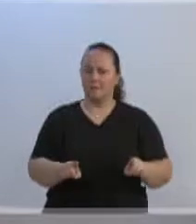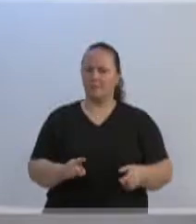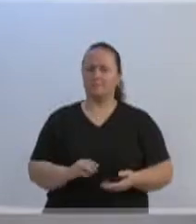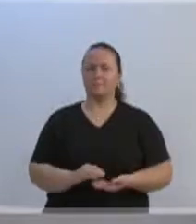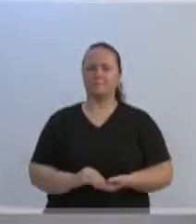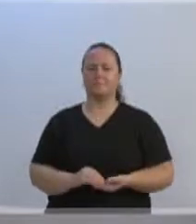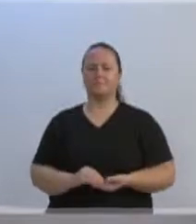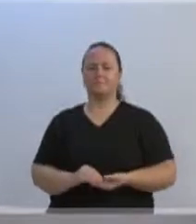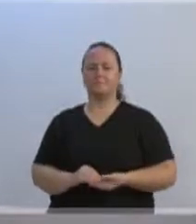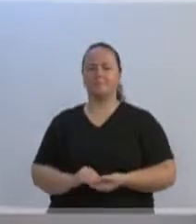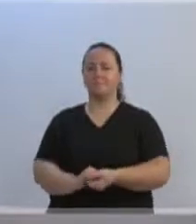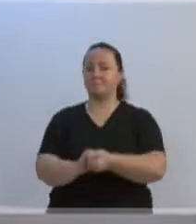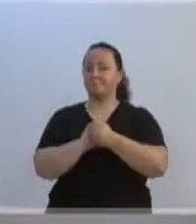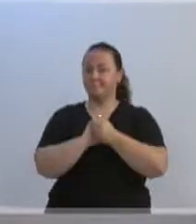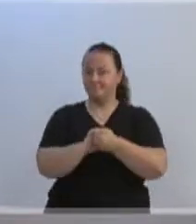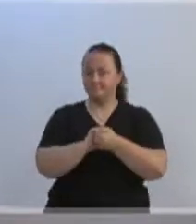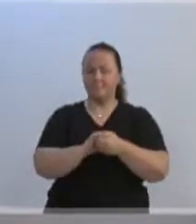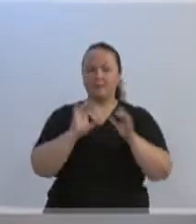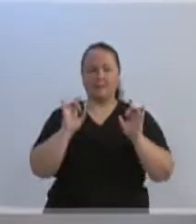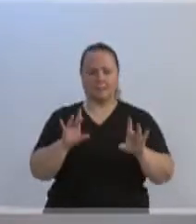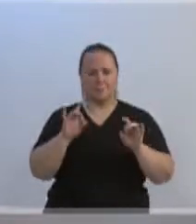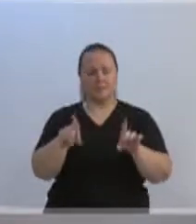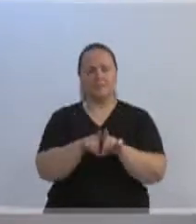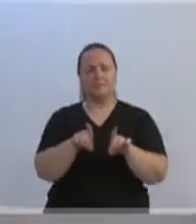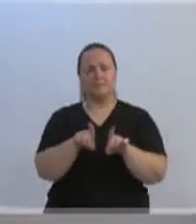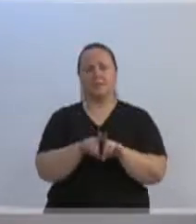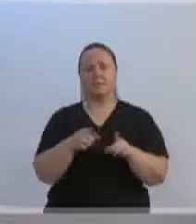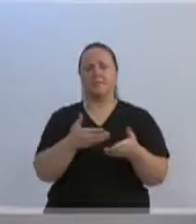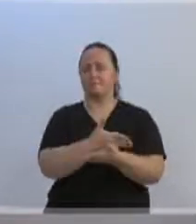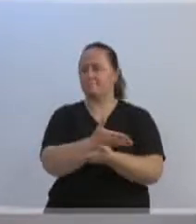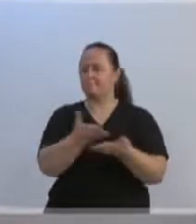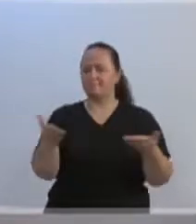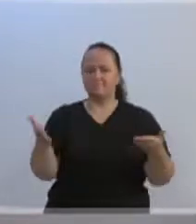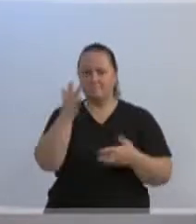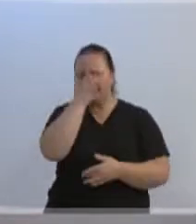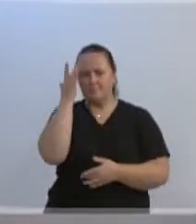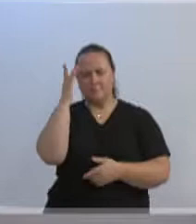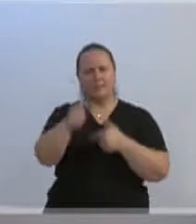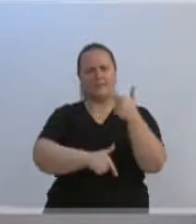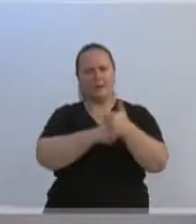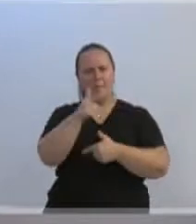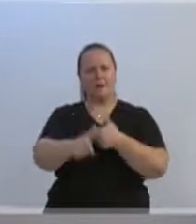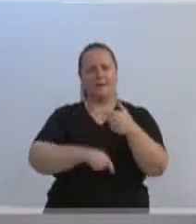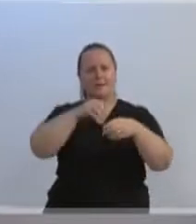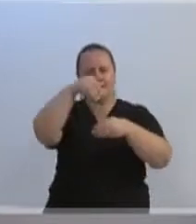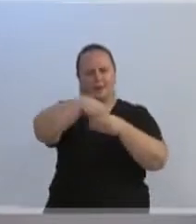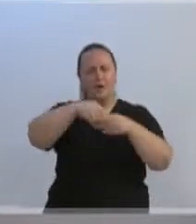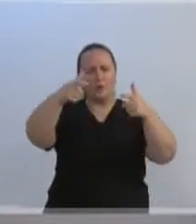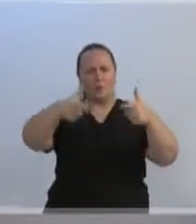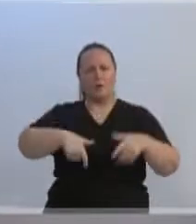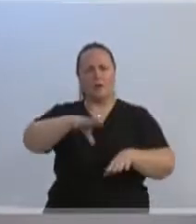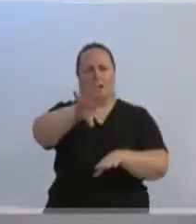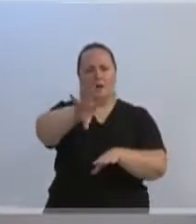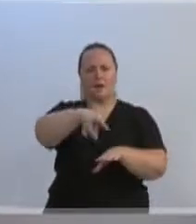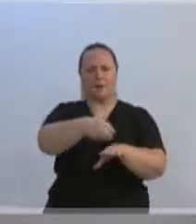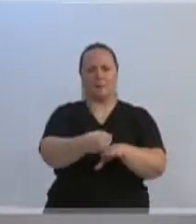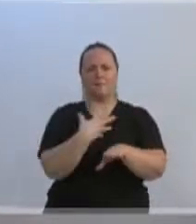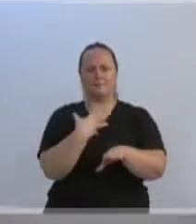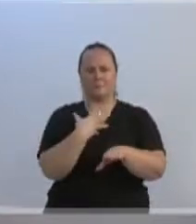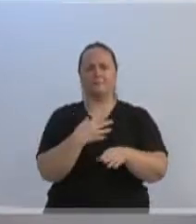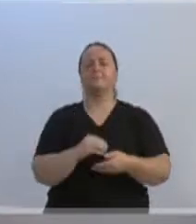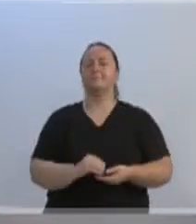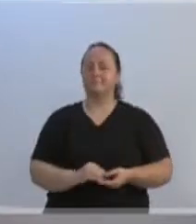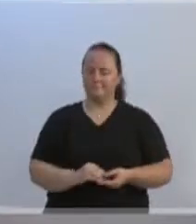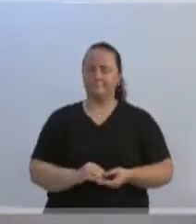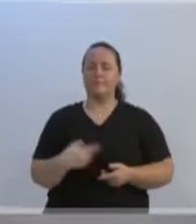cumprimentar de uma forma especial por todos aqueles que trabalham na ale e também demais secretarias até porque sabem